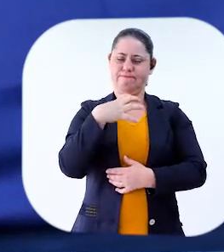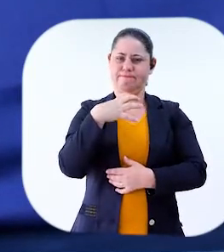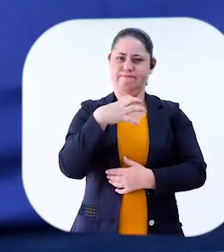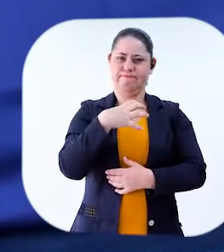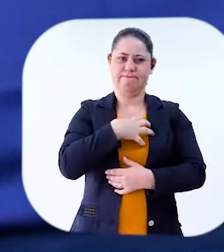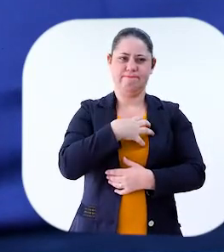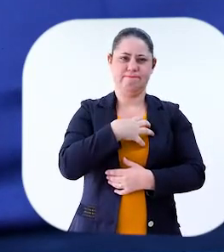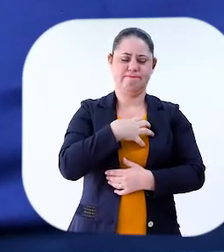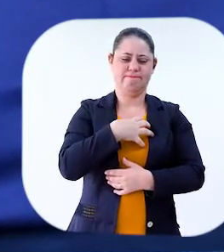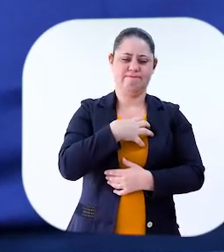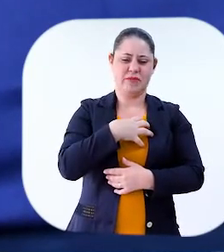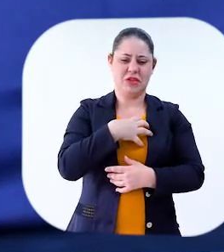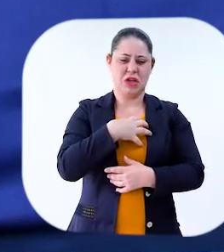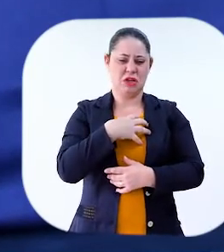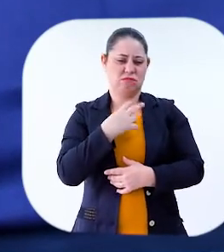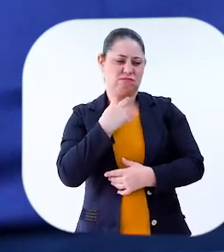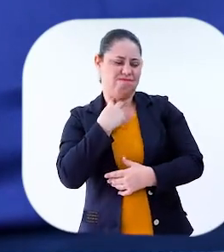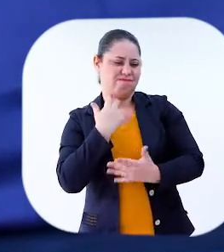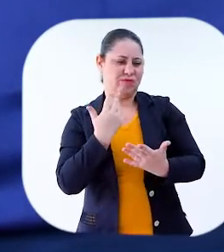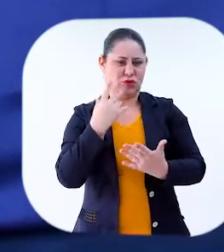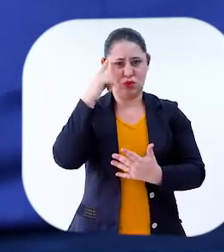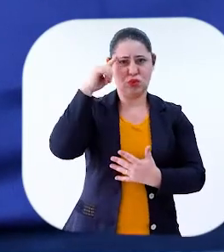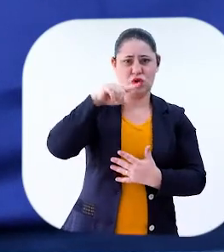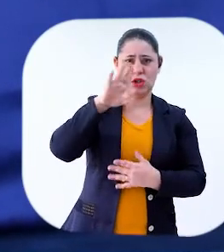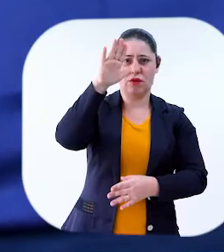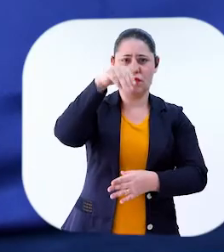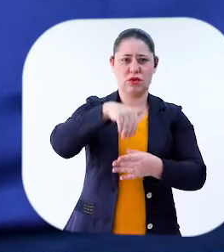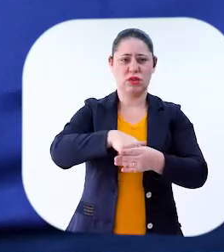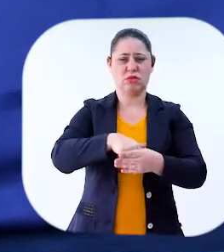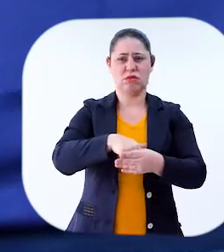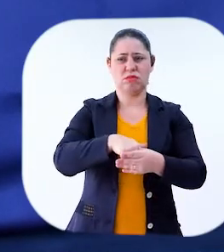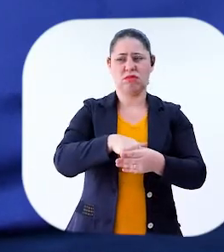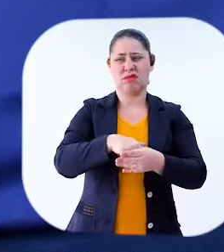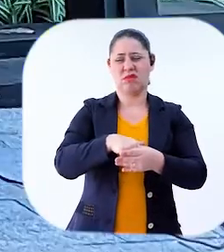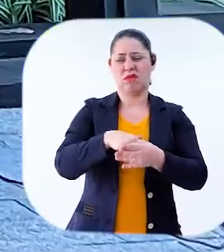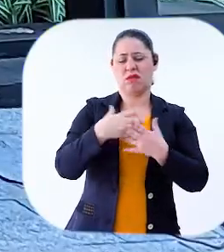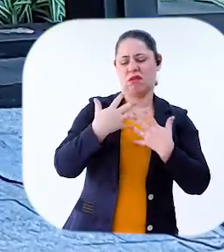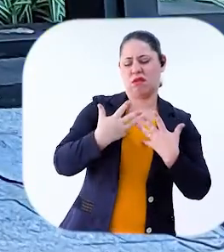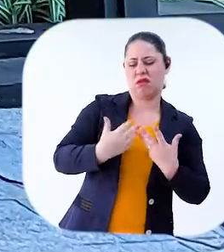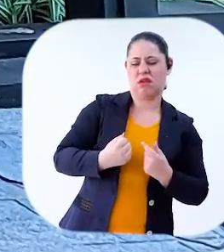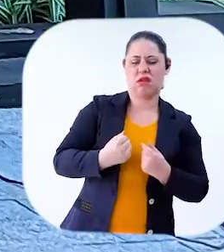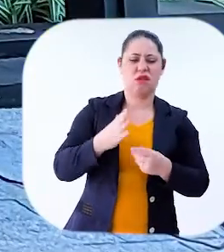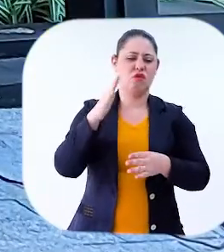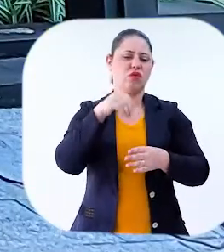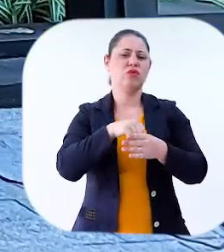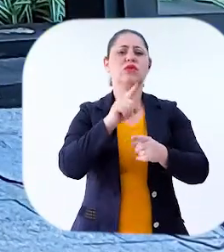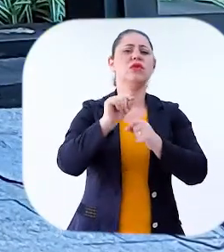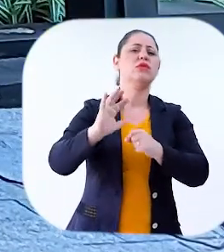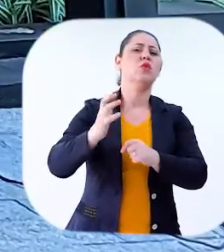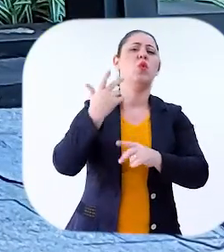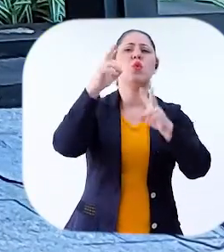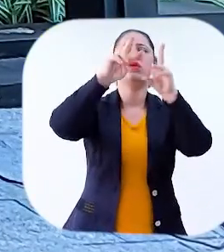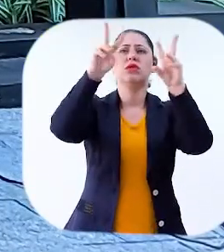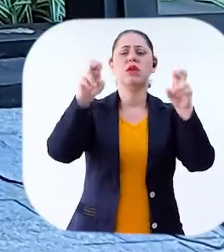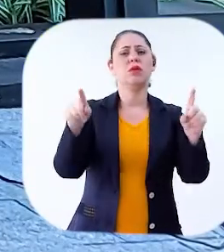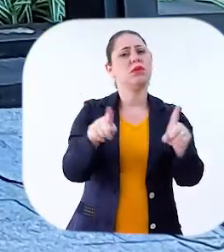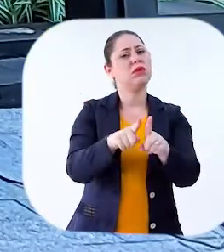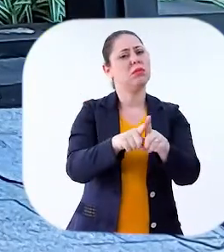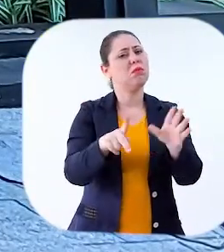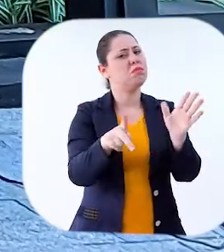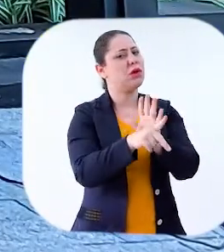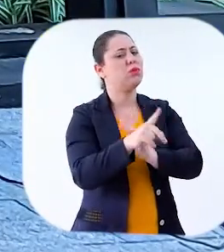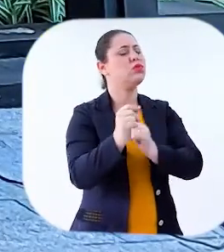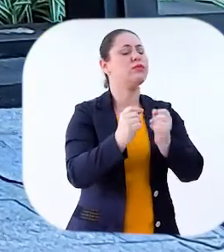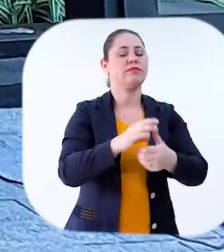sentindo indisposto, talvez, no dia da votação, o que ele deve fazer? Muito bem. E todos os outros temas que